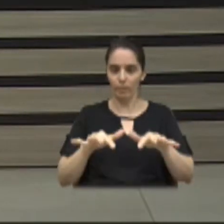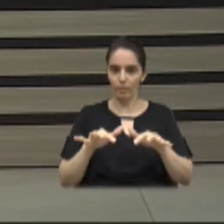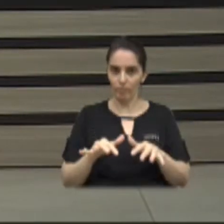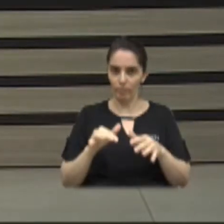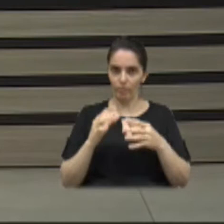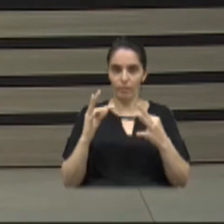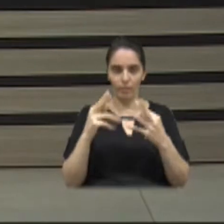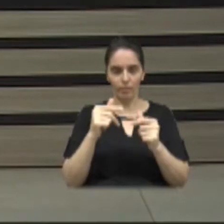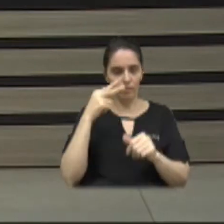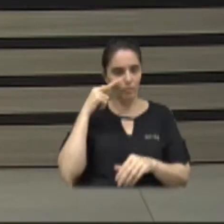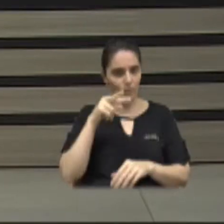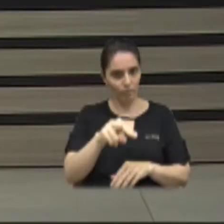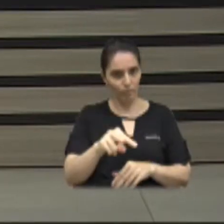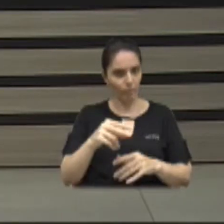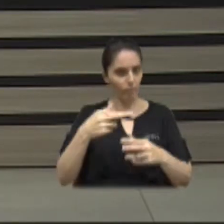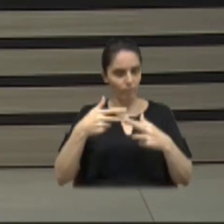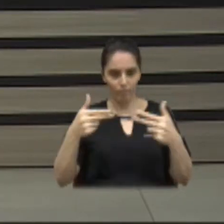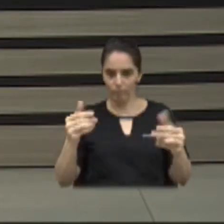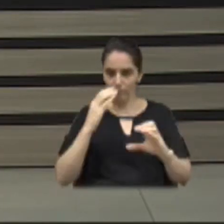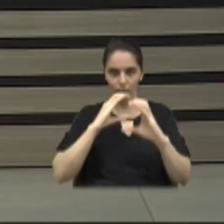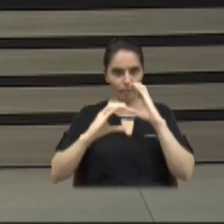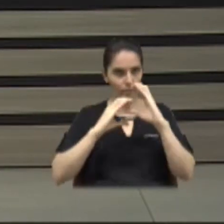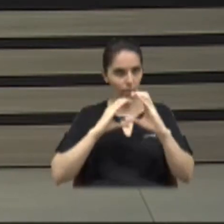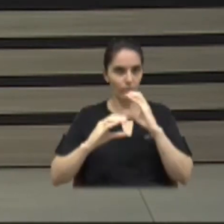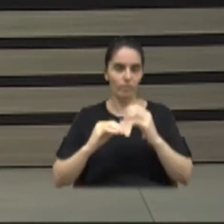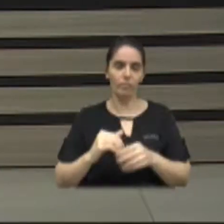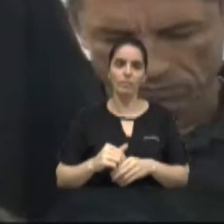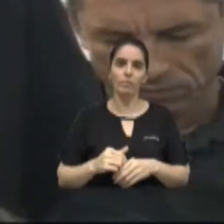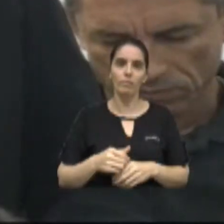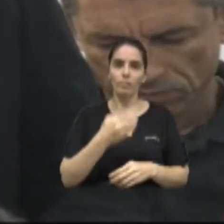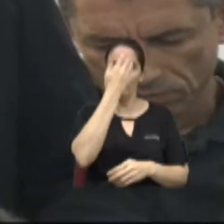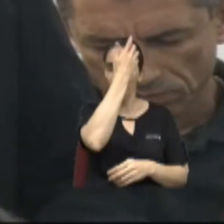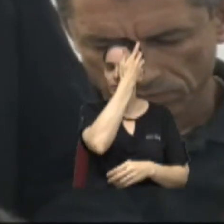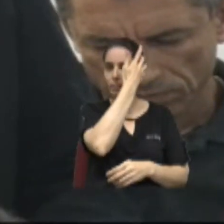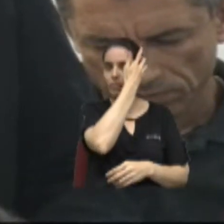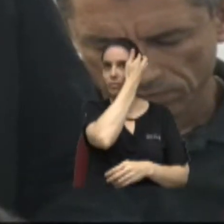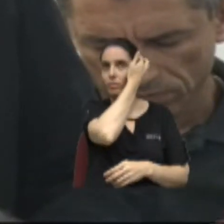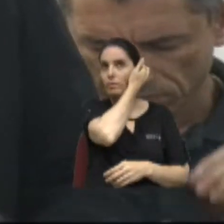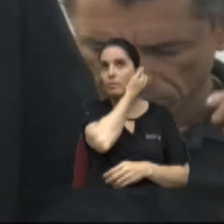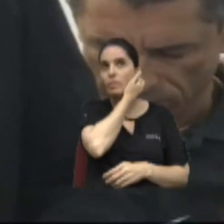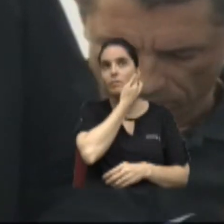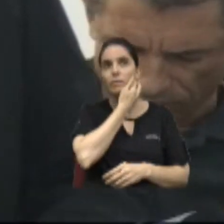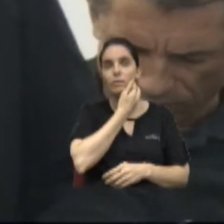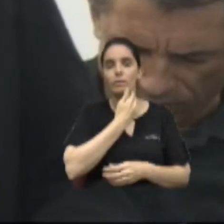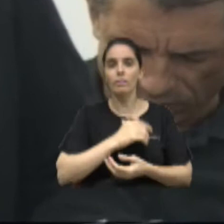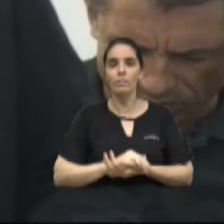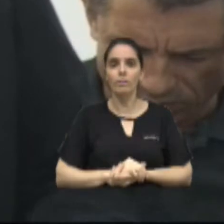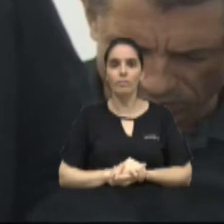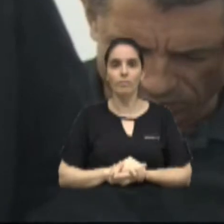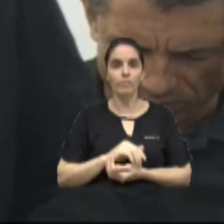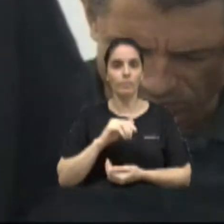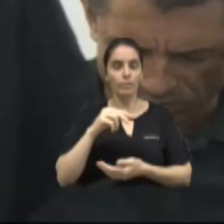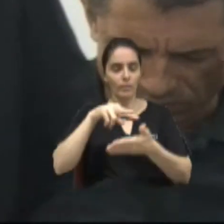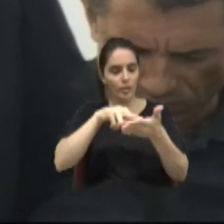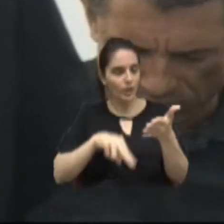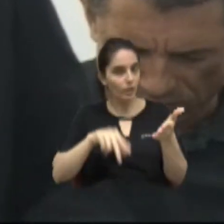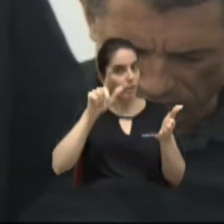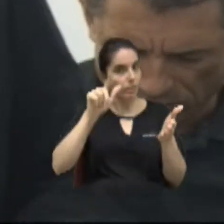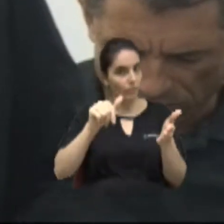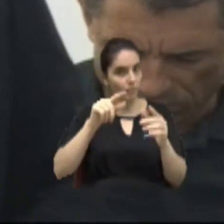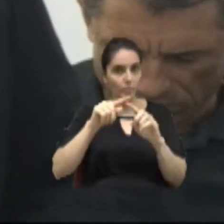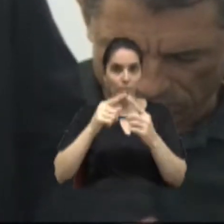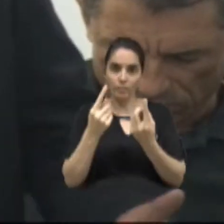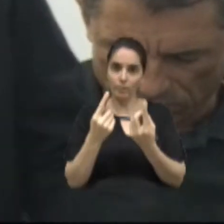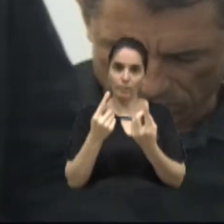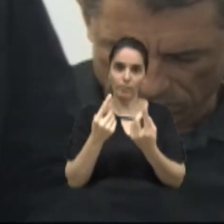que nos acompanha pelos meios de comunicação. Vereador, eu iria deixar para poder ler meu requerimento no tempo oportuno, mas o meu